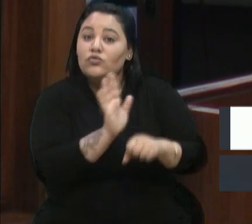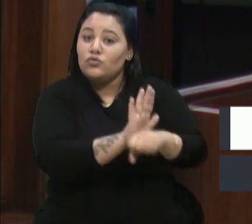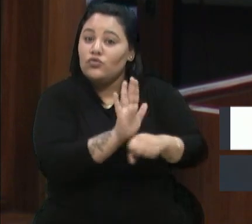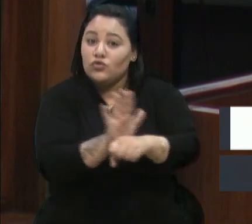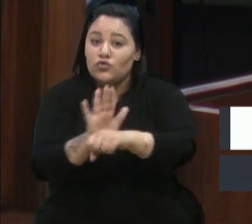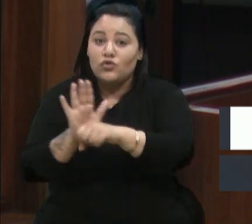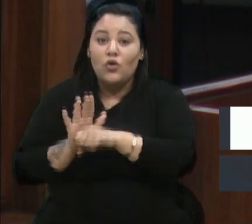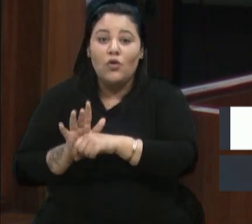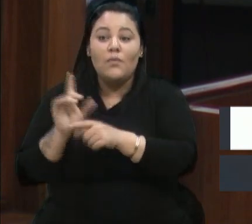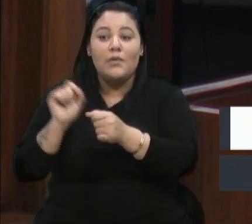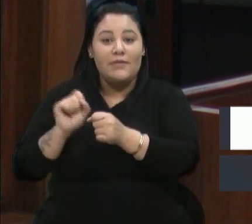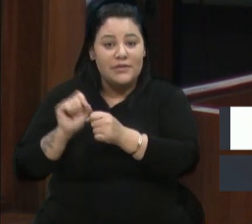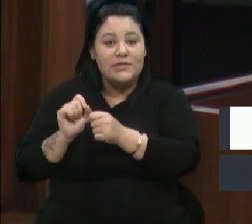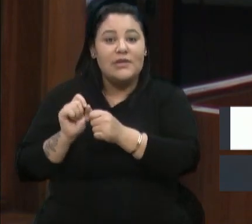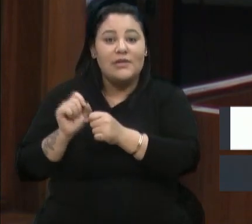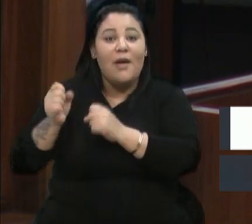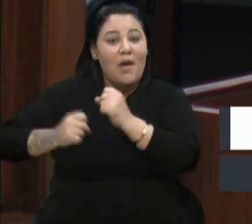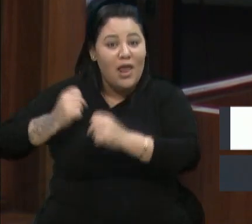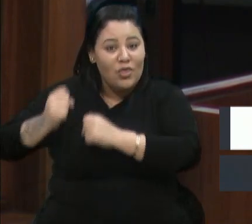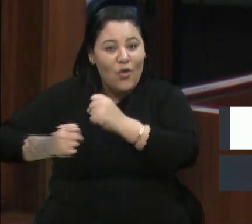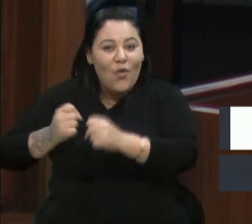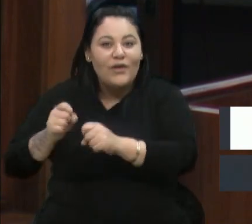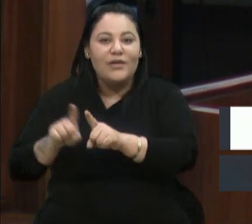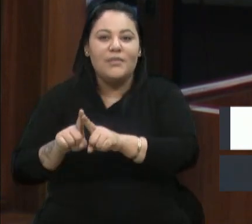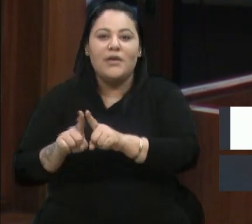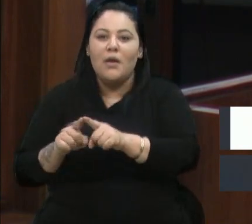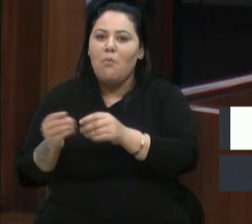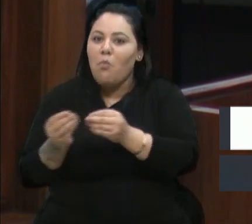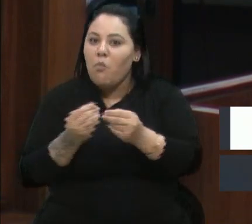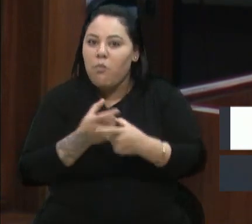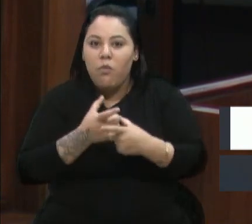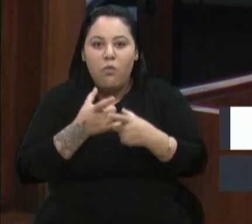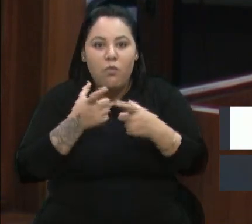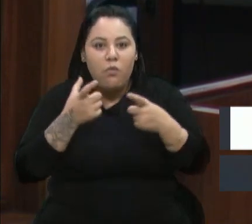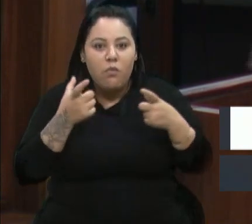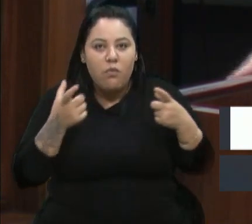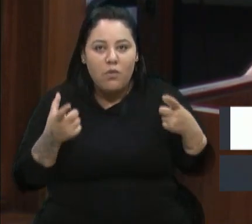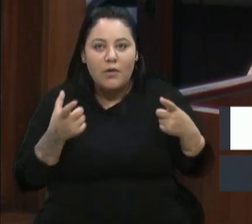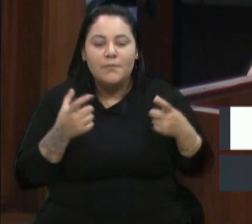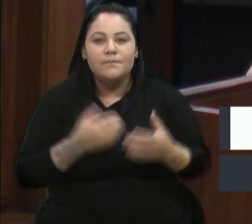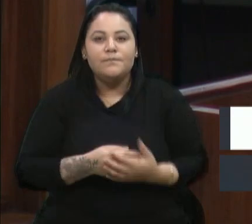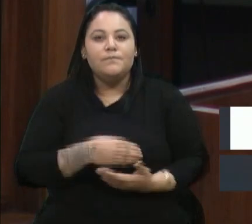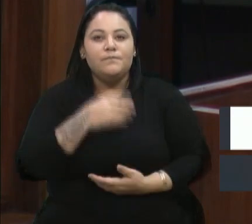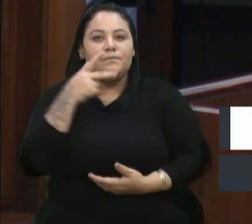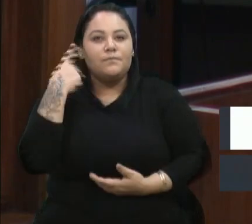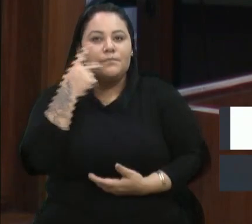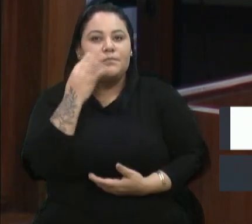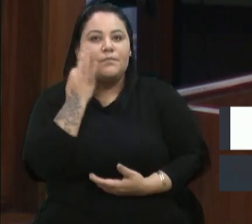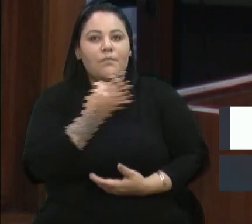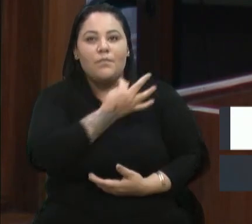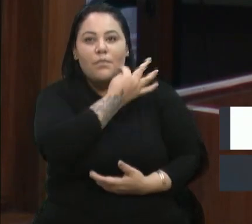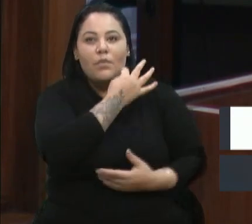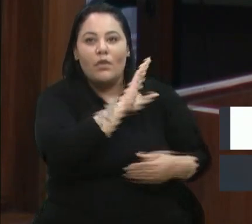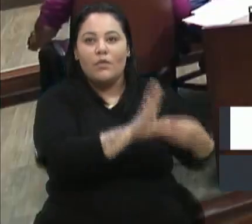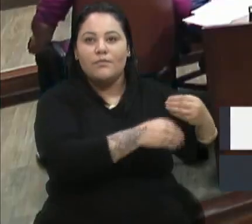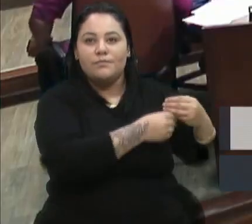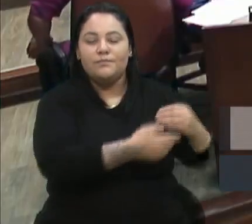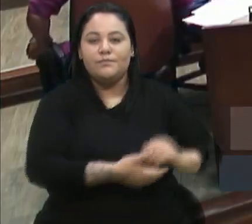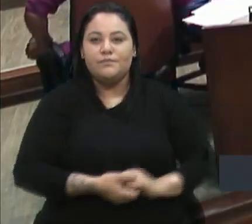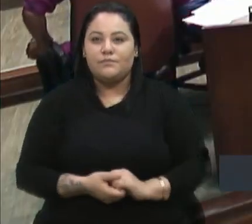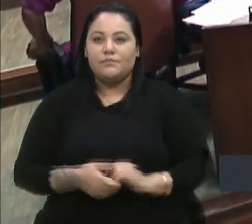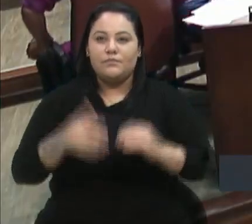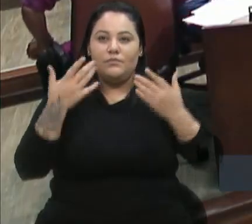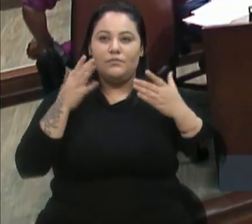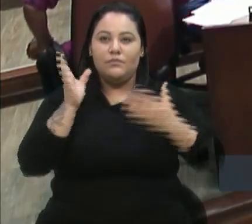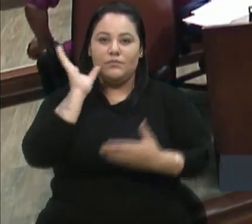na execução de uma prova dessas, que é muito grande. Ela é muito grande. Vereadora Tati, seu à parte. Parabéns, vereador